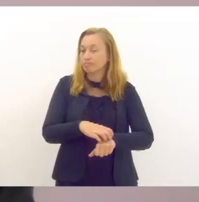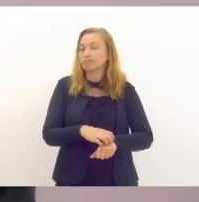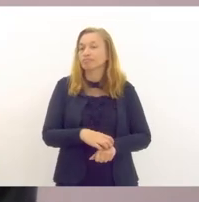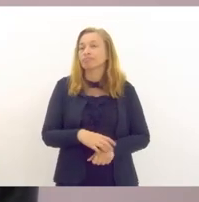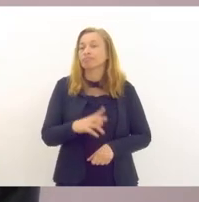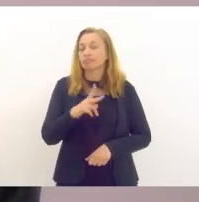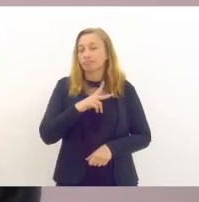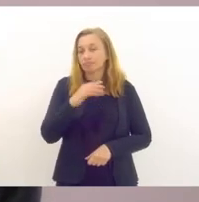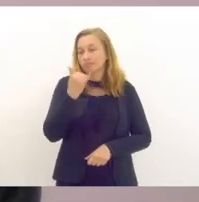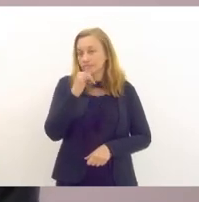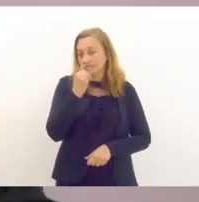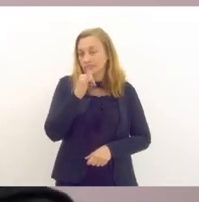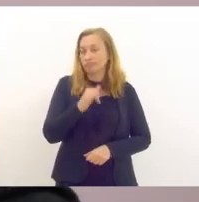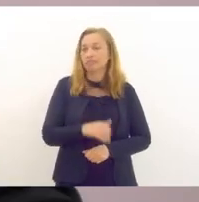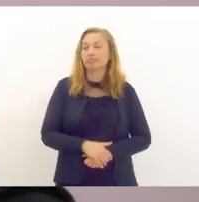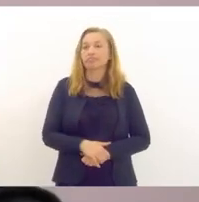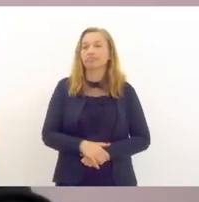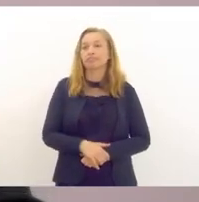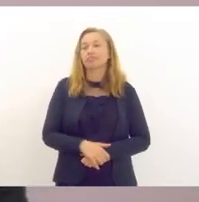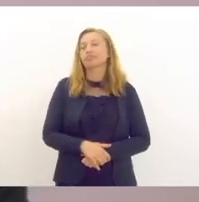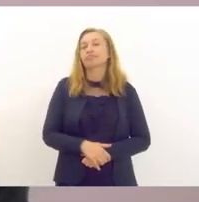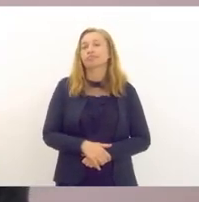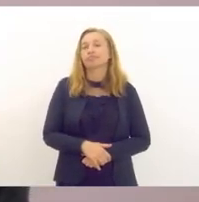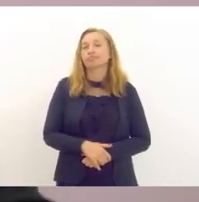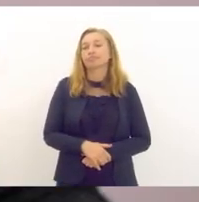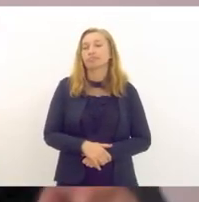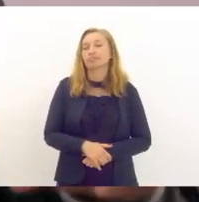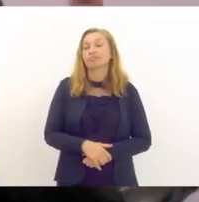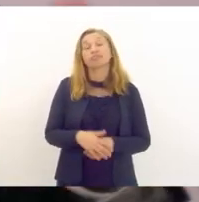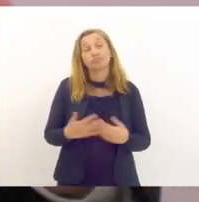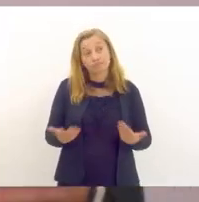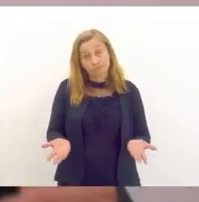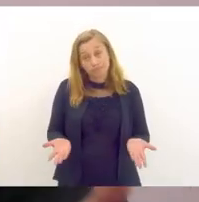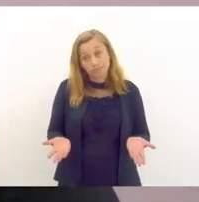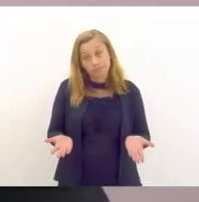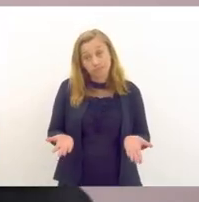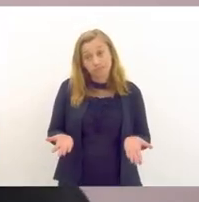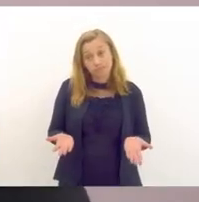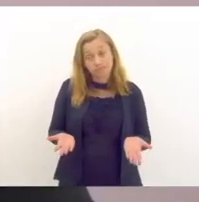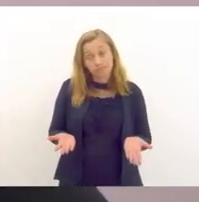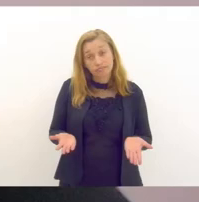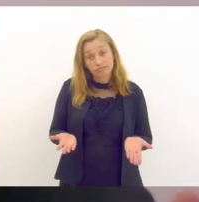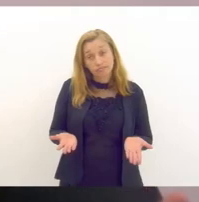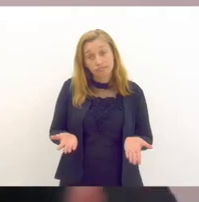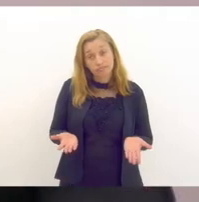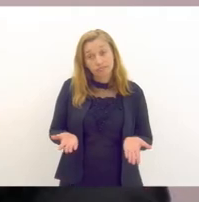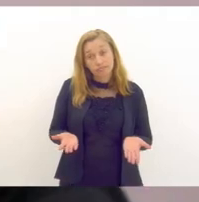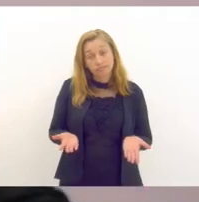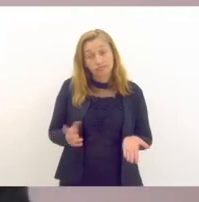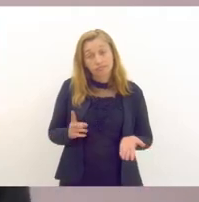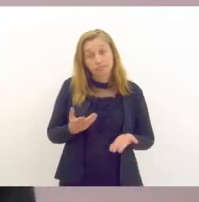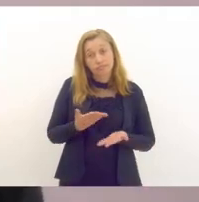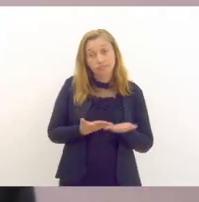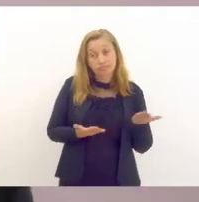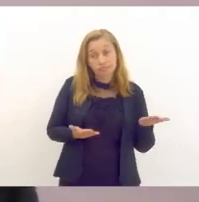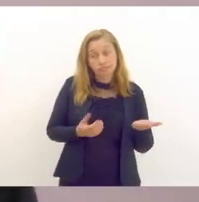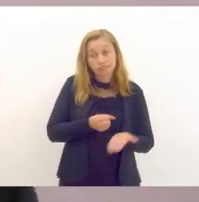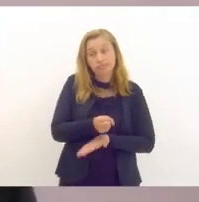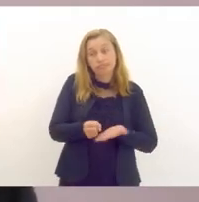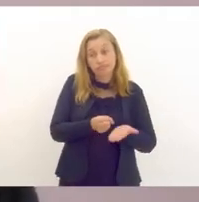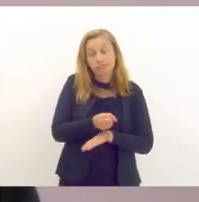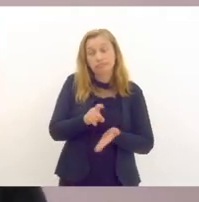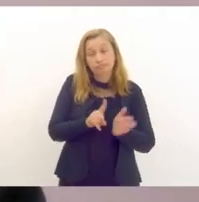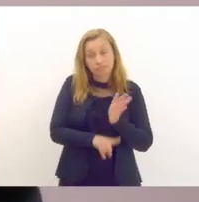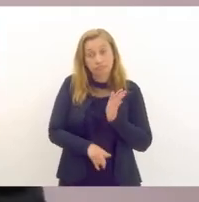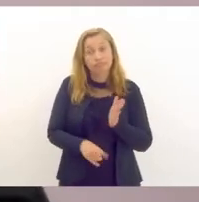a própria energia hoje ela vai se dar só até a energia então não só a queda mas a base diminuiu